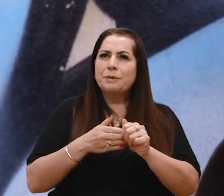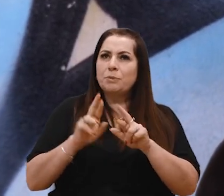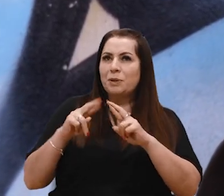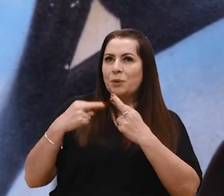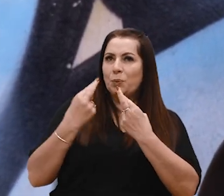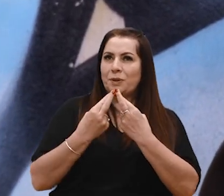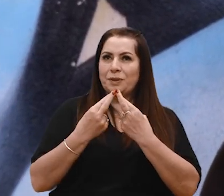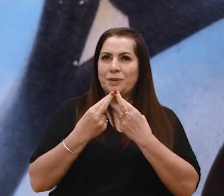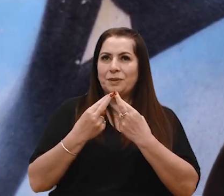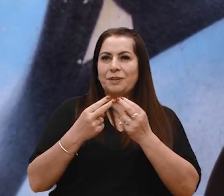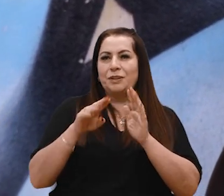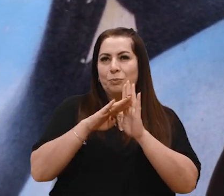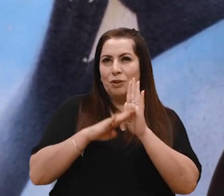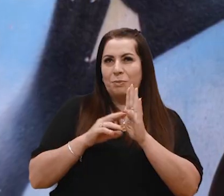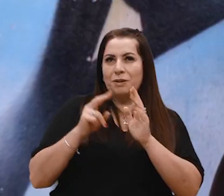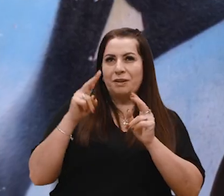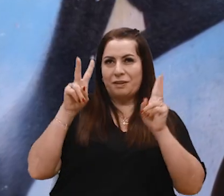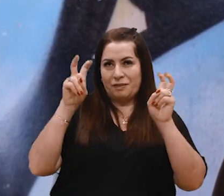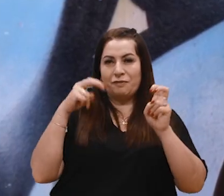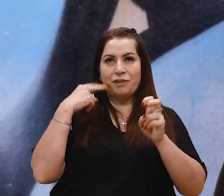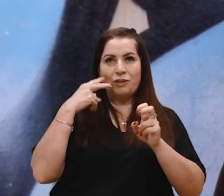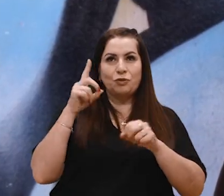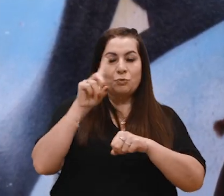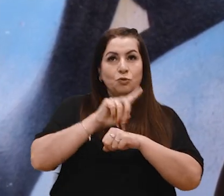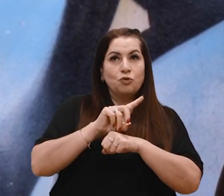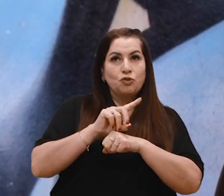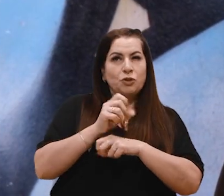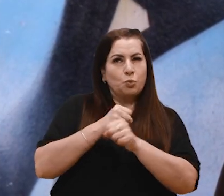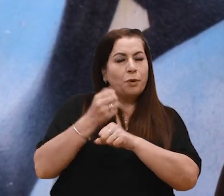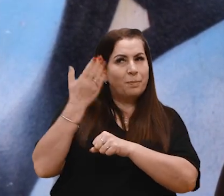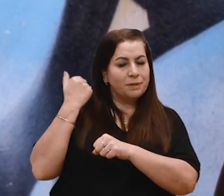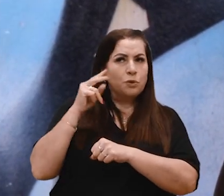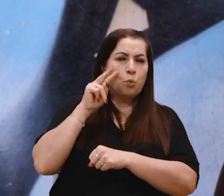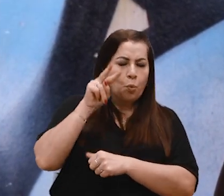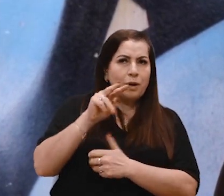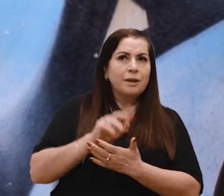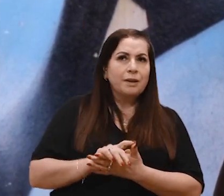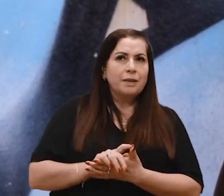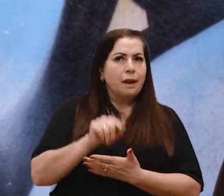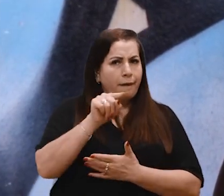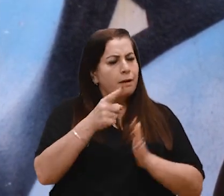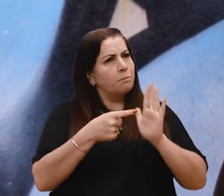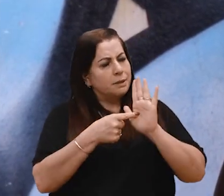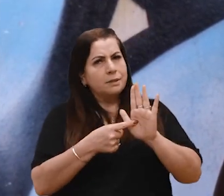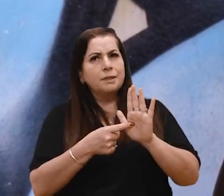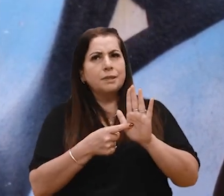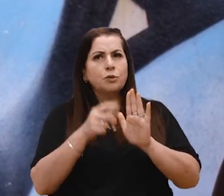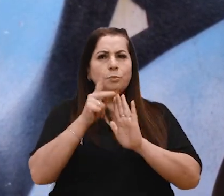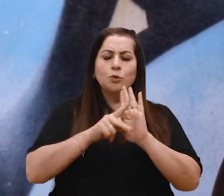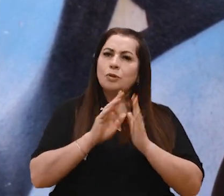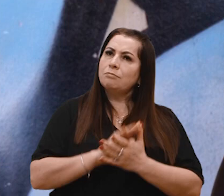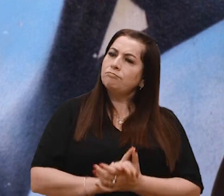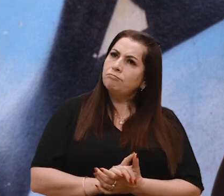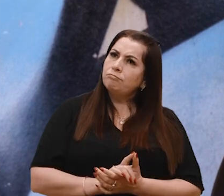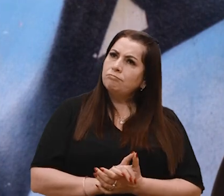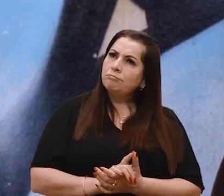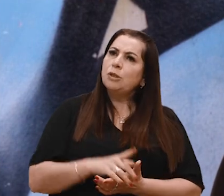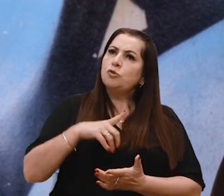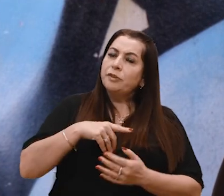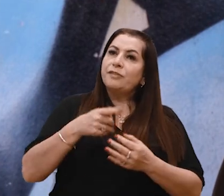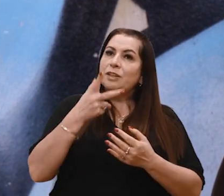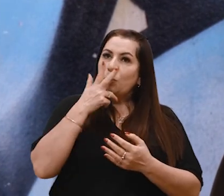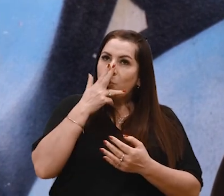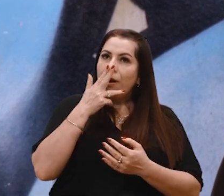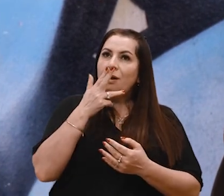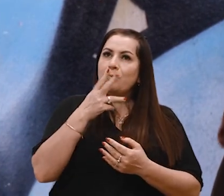ali acompanhando a sessão dos vereadores por um dia do ano passado, e olhei o Volkens apresentando o